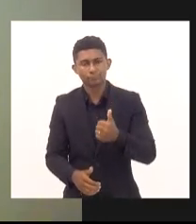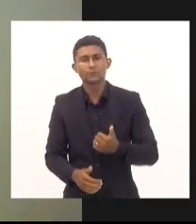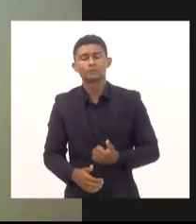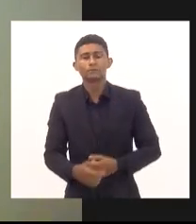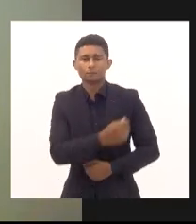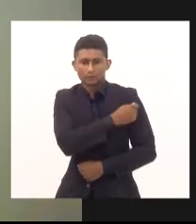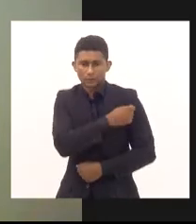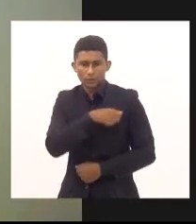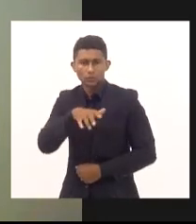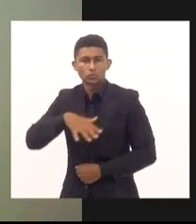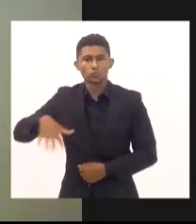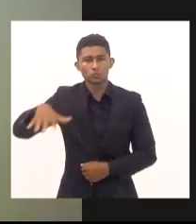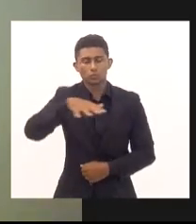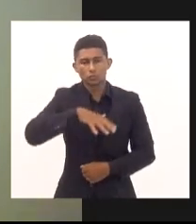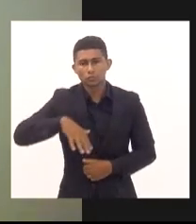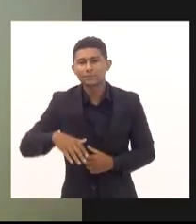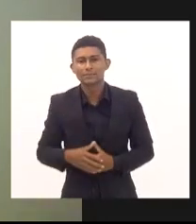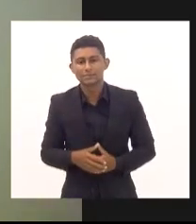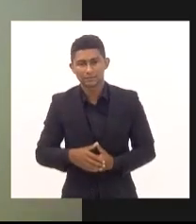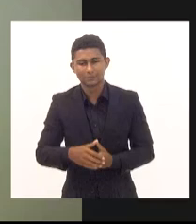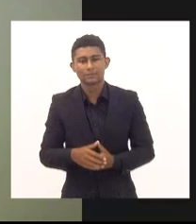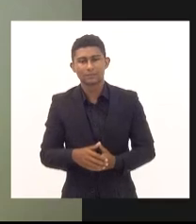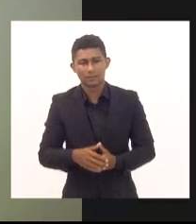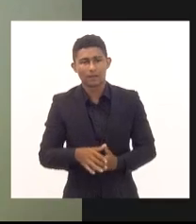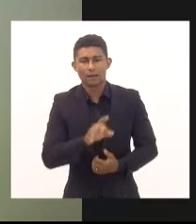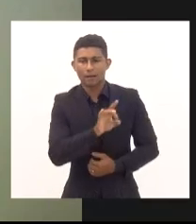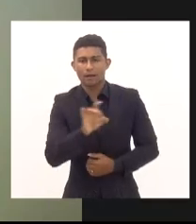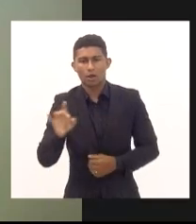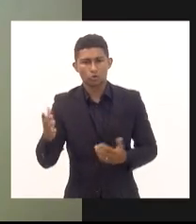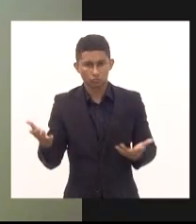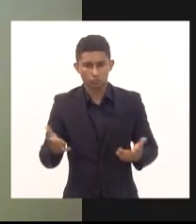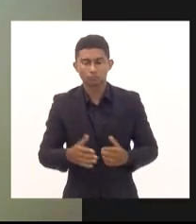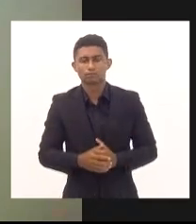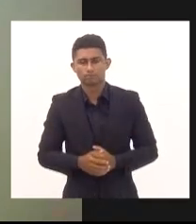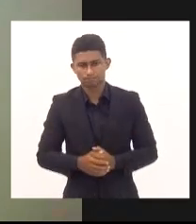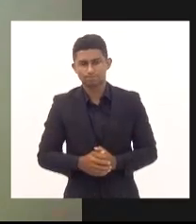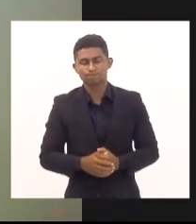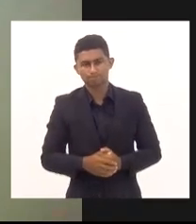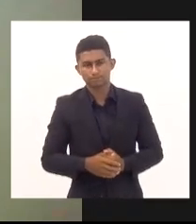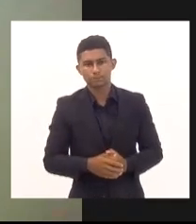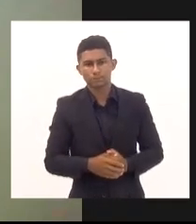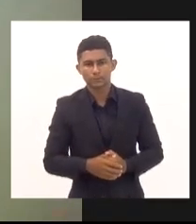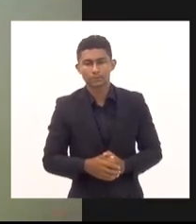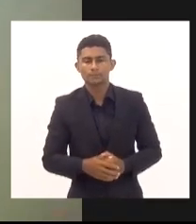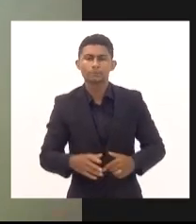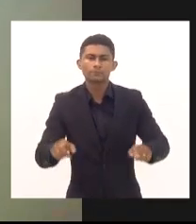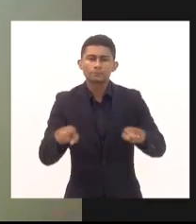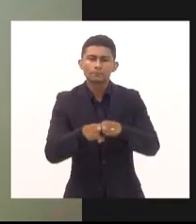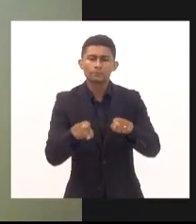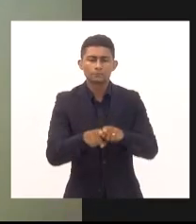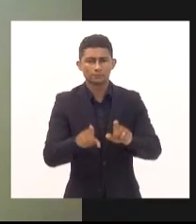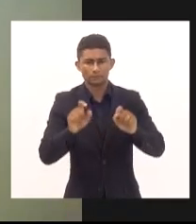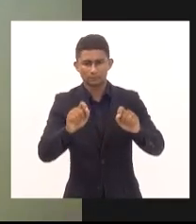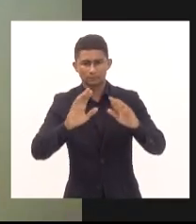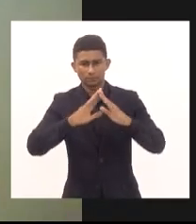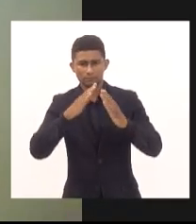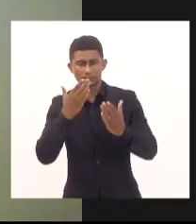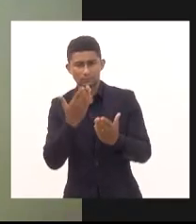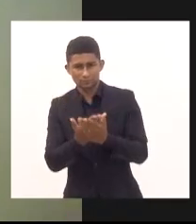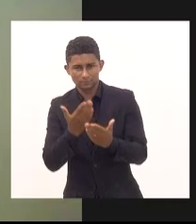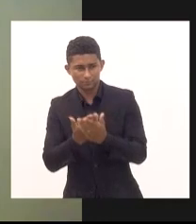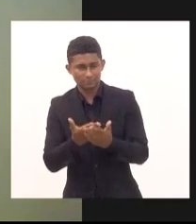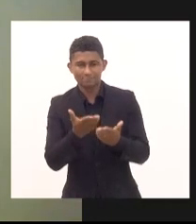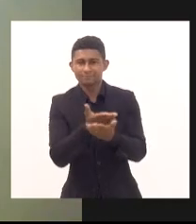das garrafas ou para a utilização individual. E também, né, as unidades escolares